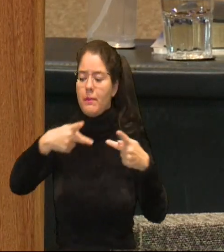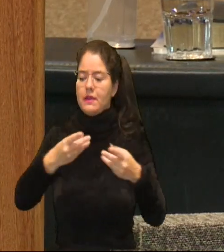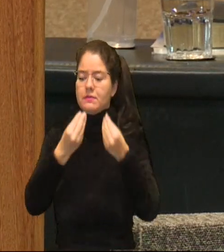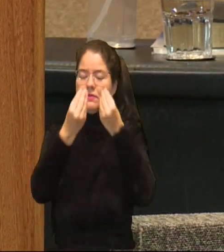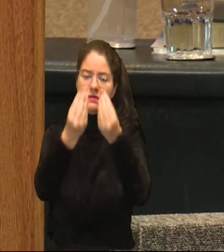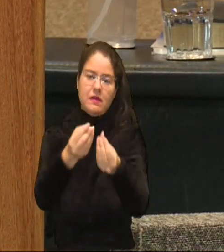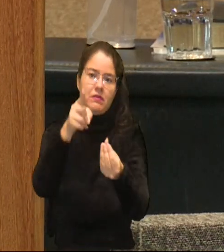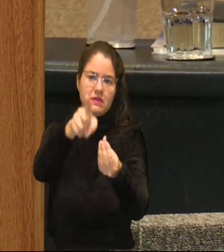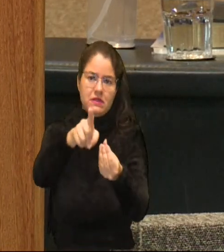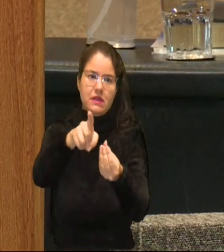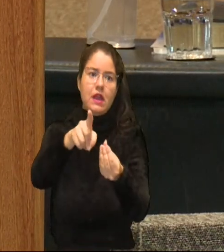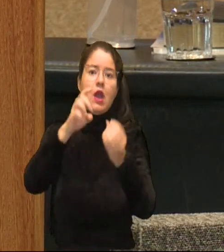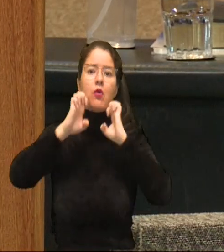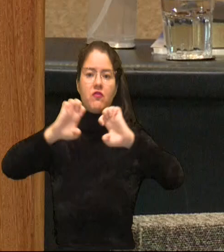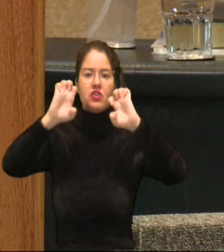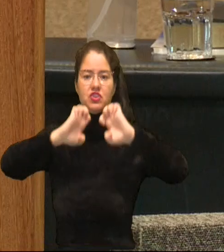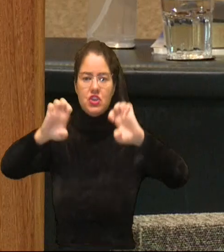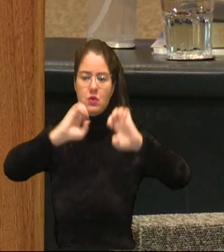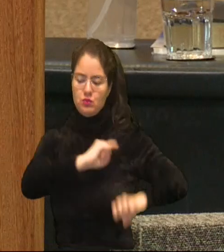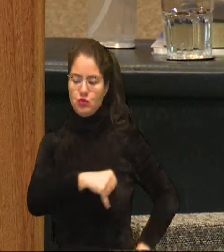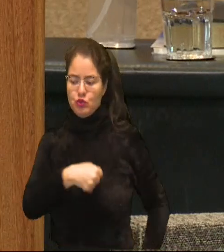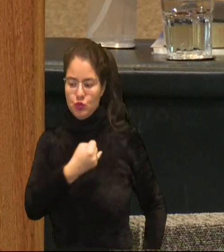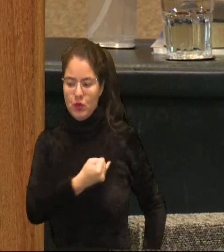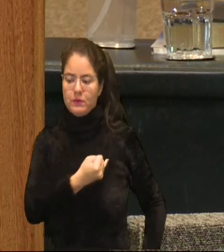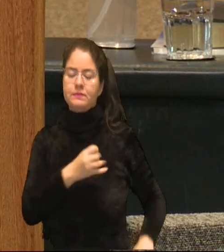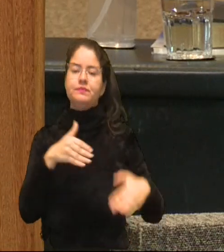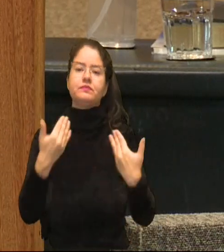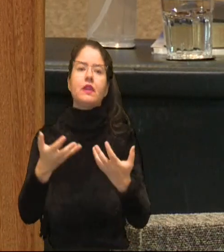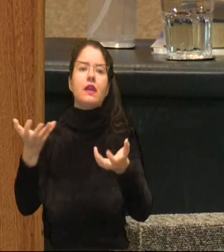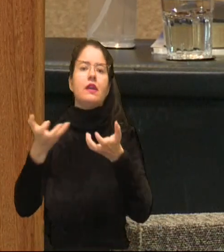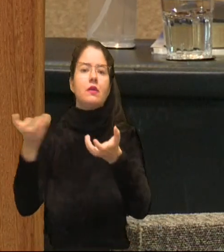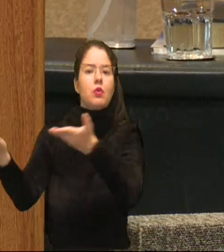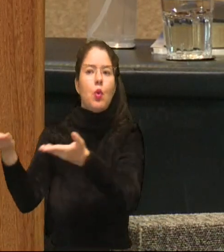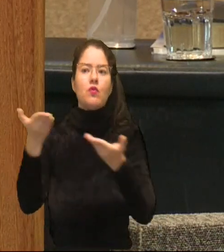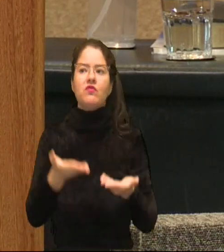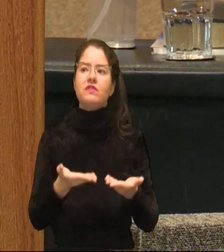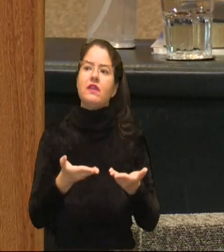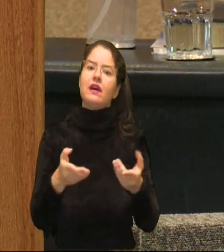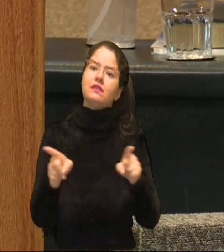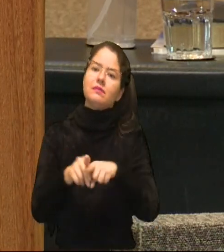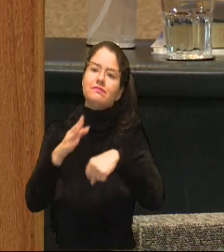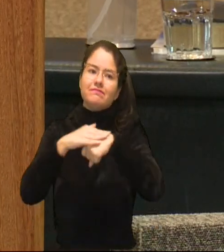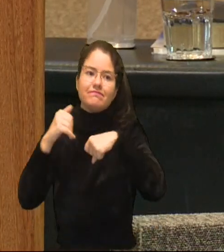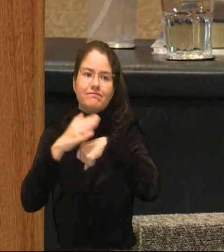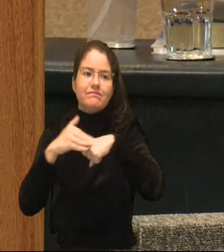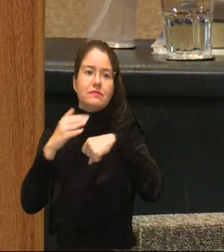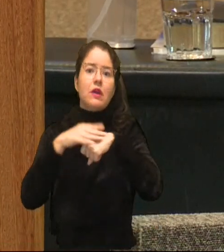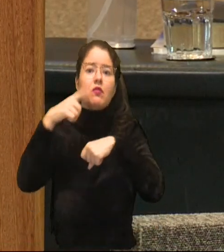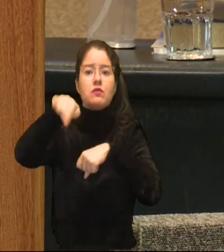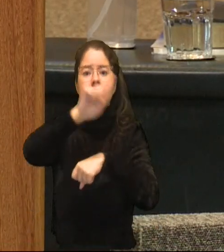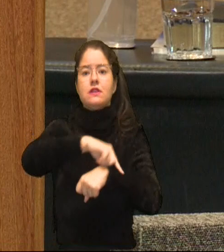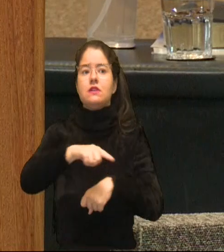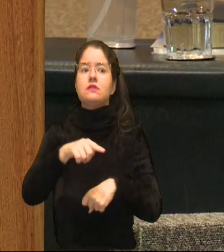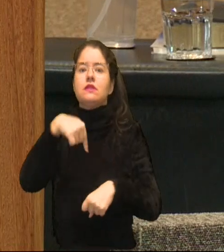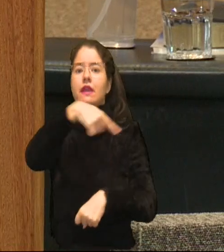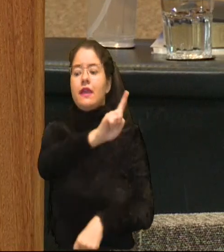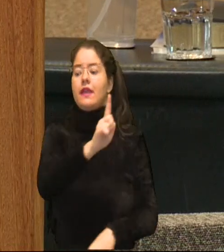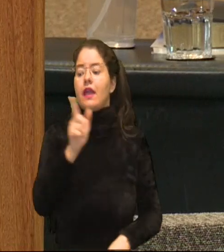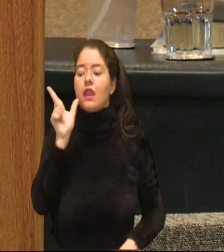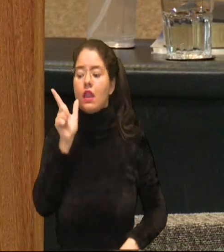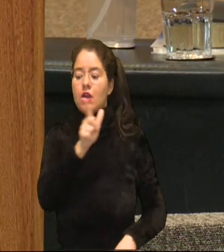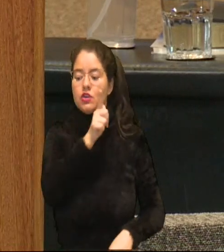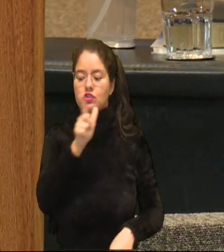João. Queremos agora convidar todos vocês com muito carinho para a nossa cantina, hoje, após o